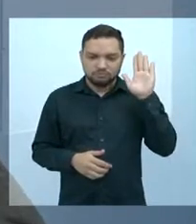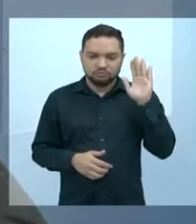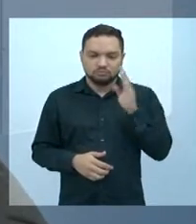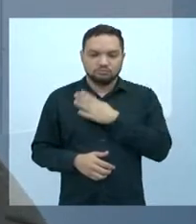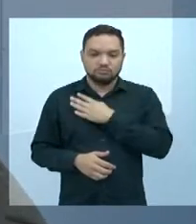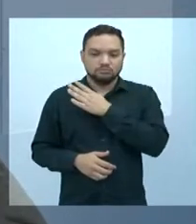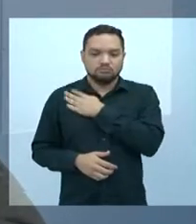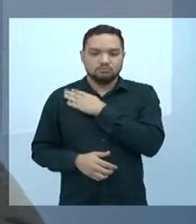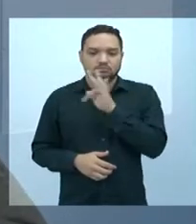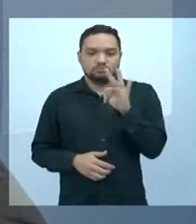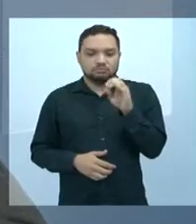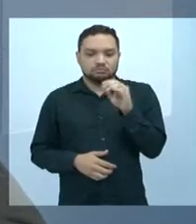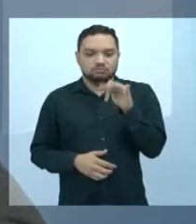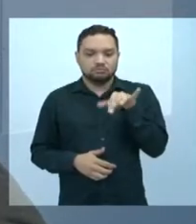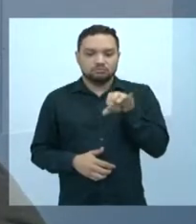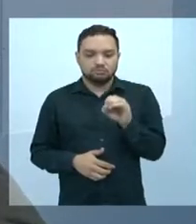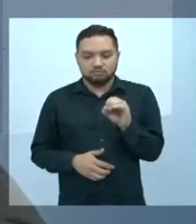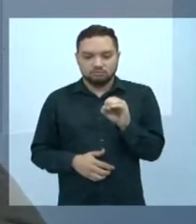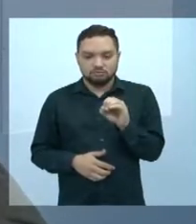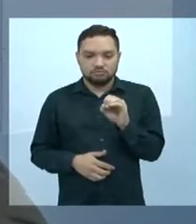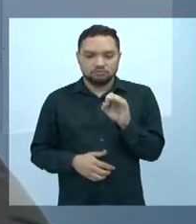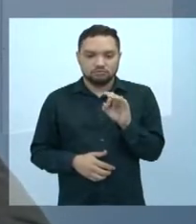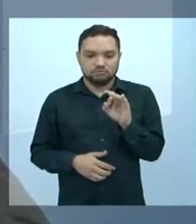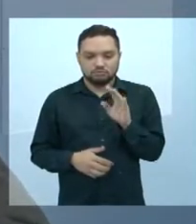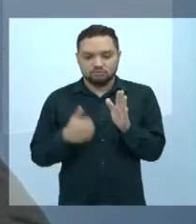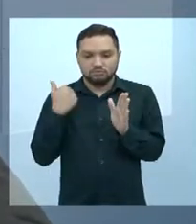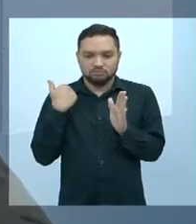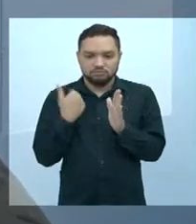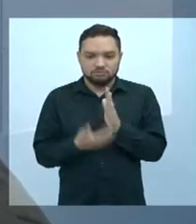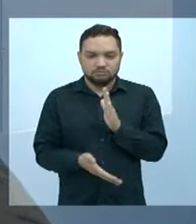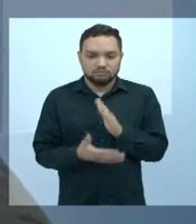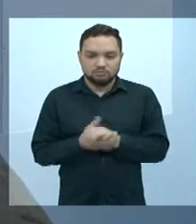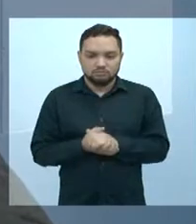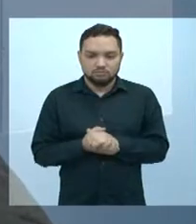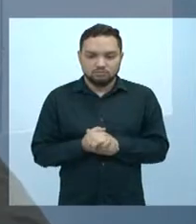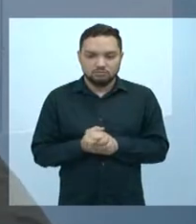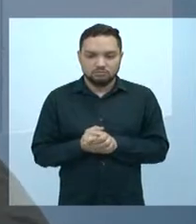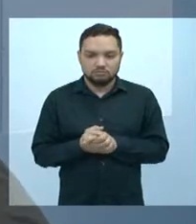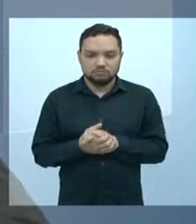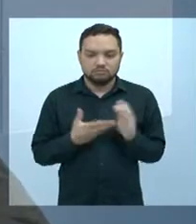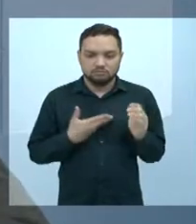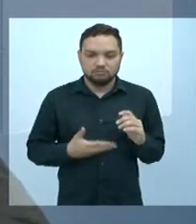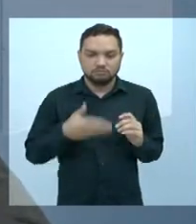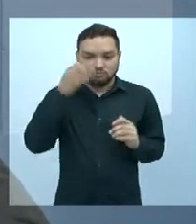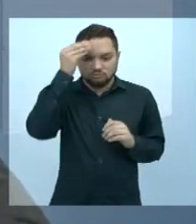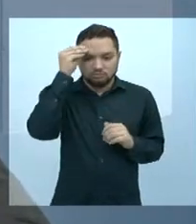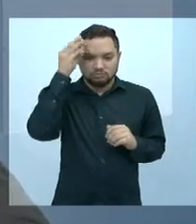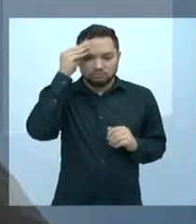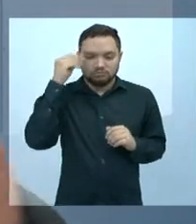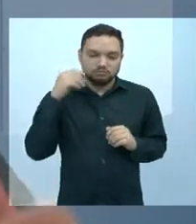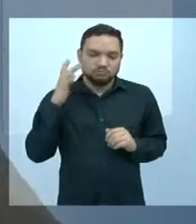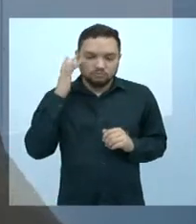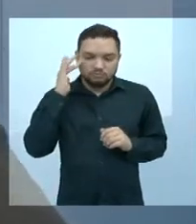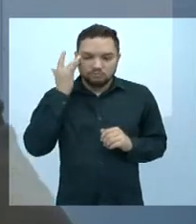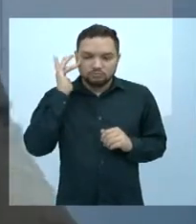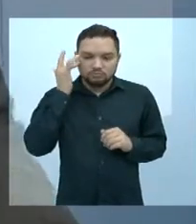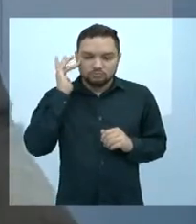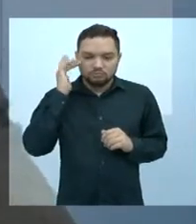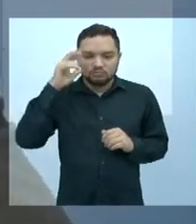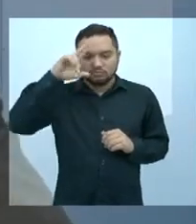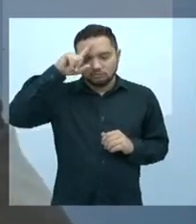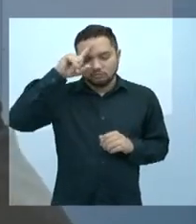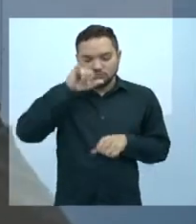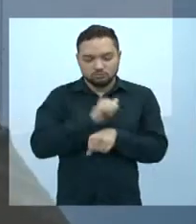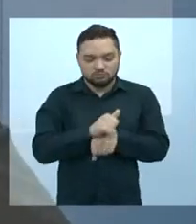Guilherme Teófilo Carlos para simplesmente perder, como perdeu para o governador Camilo Santana. Eu acho que foi mesmo um erro